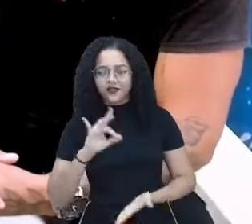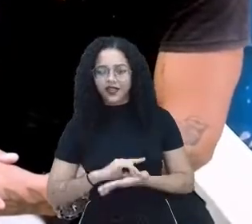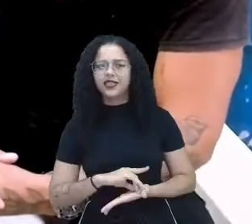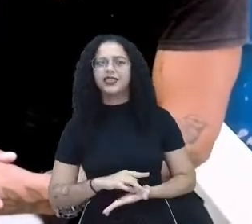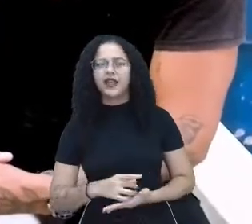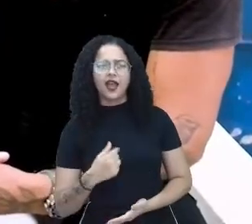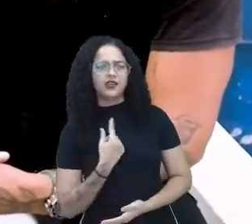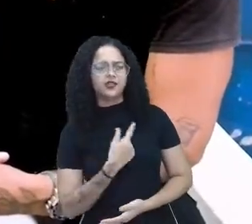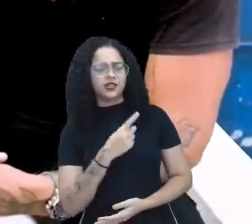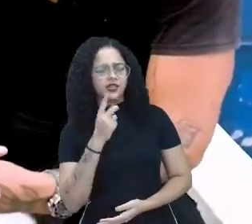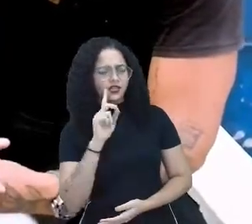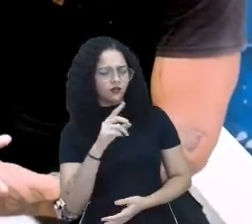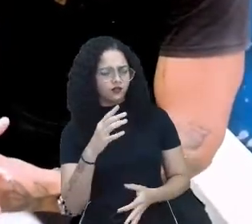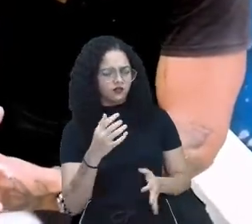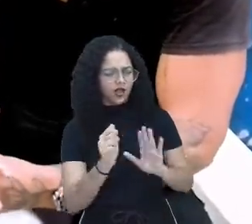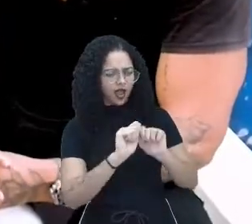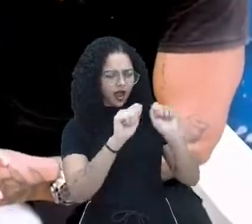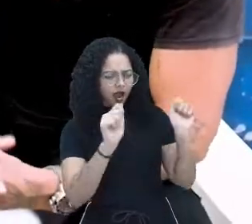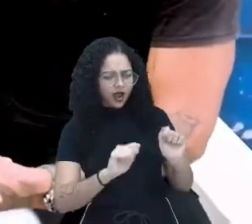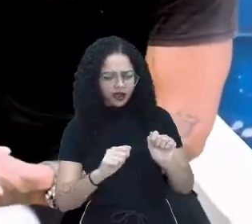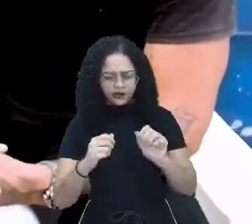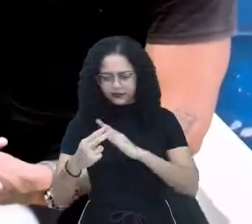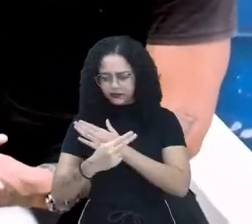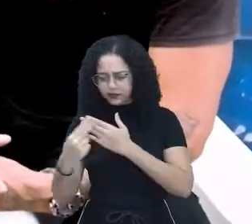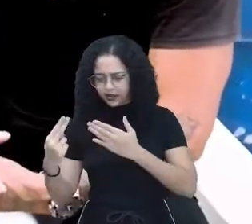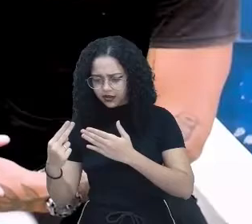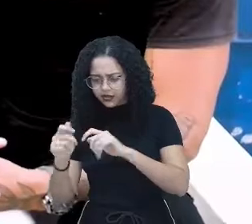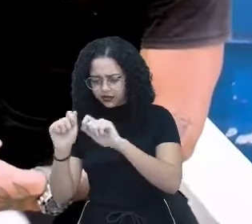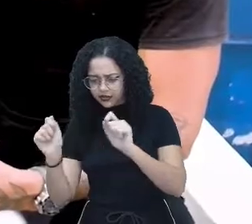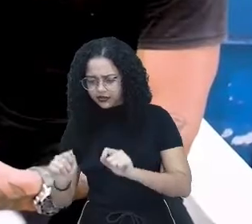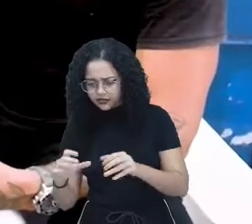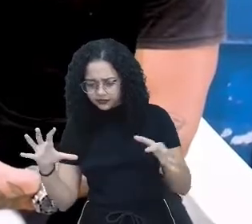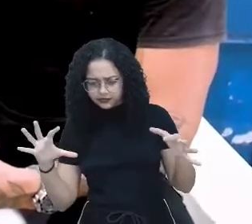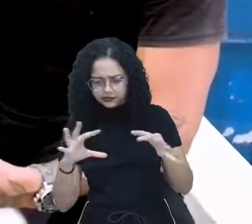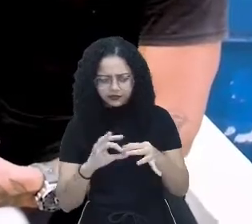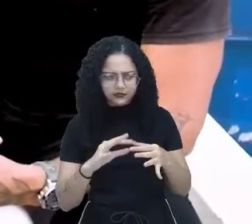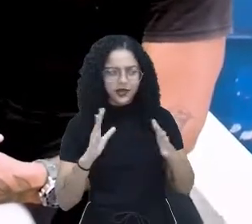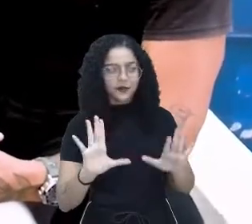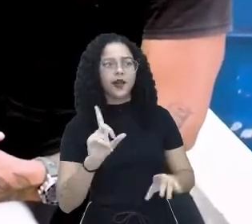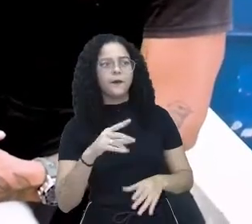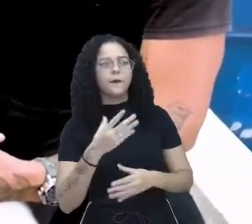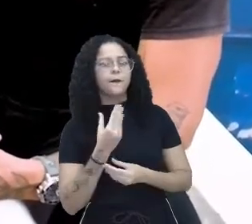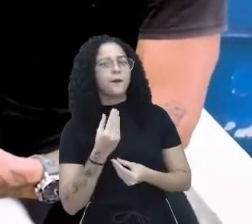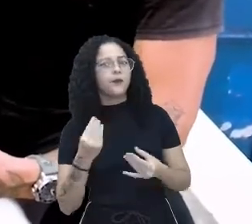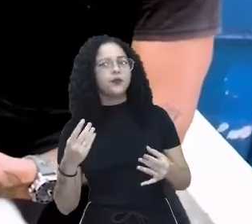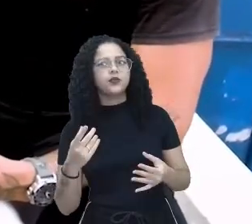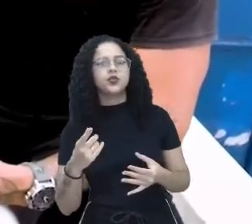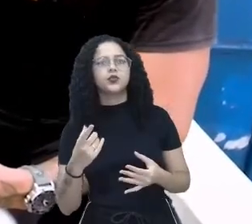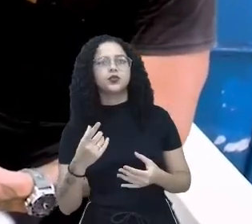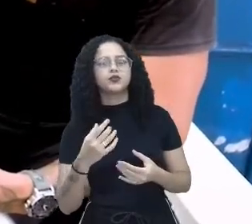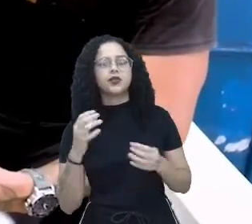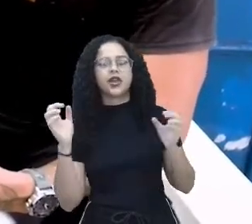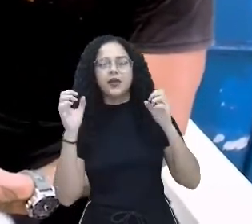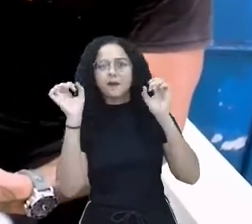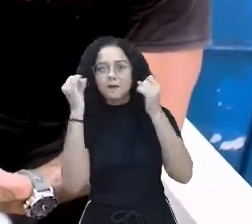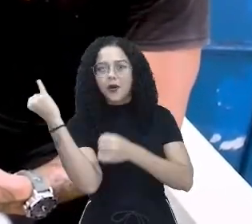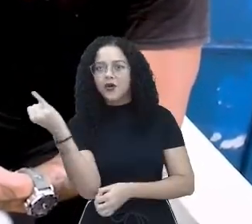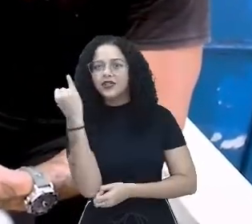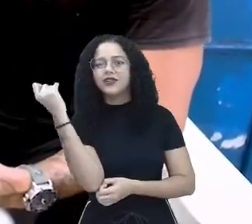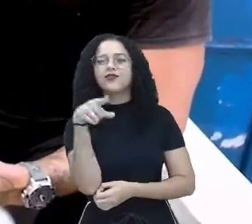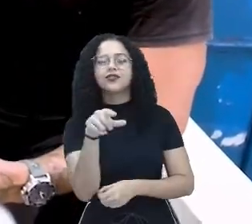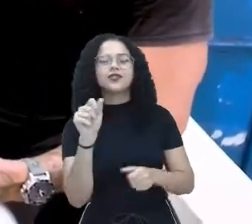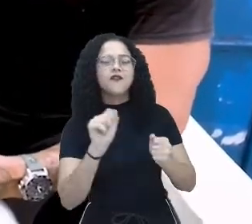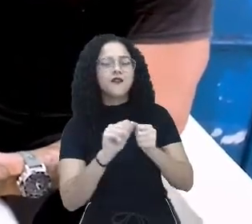gente não ligue o artista à obra, né? É muito simbólico o que você faz pela